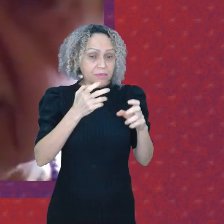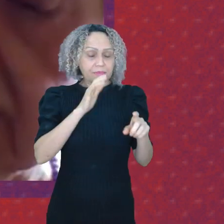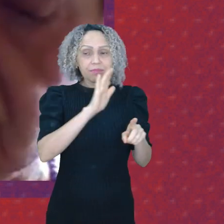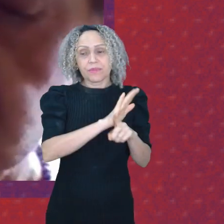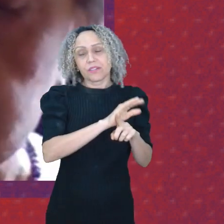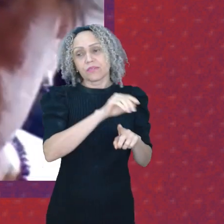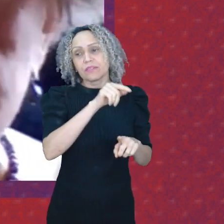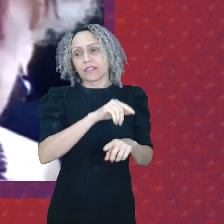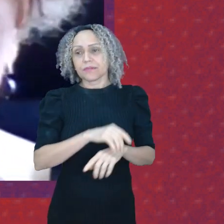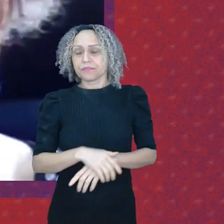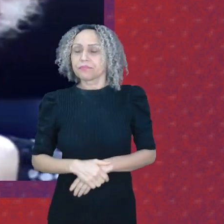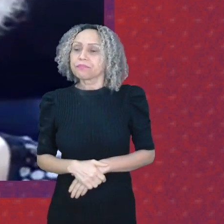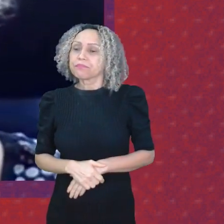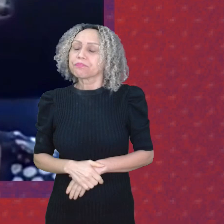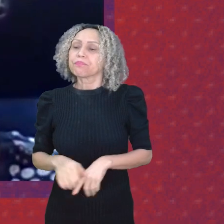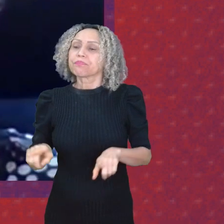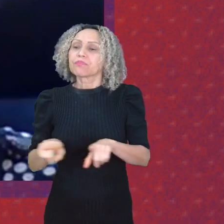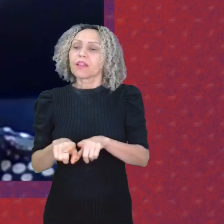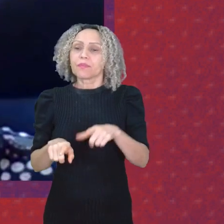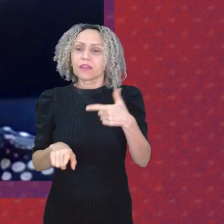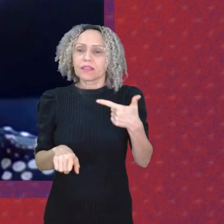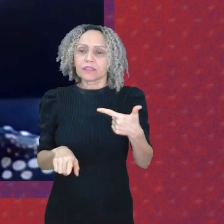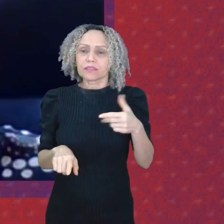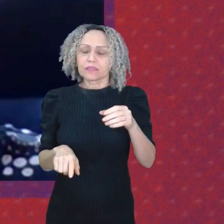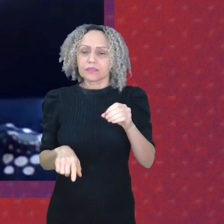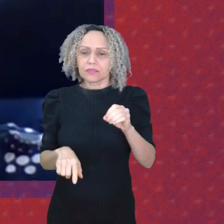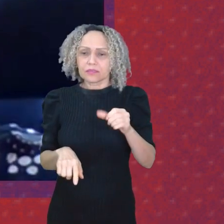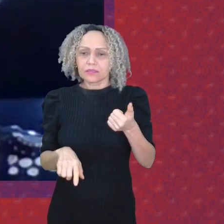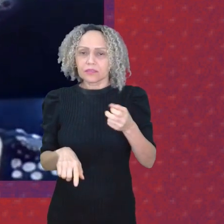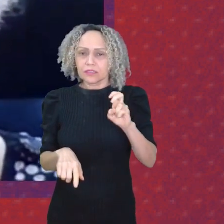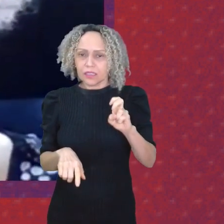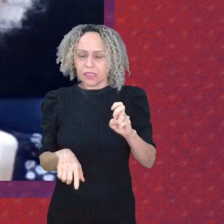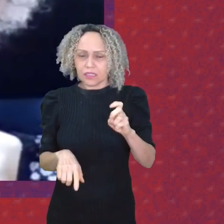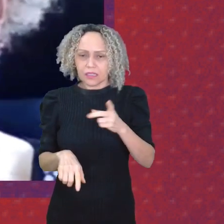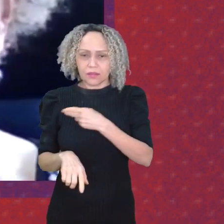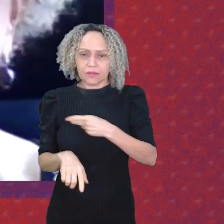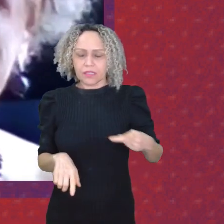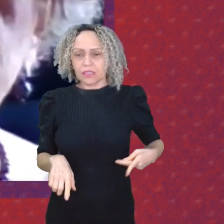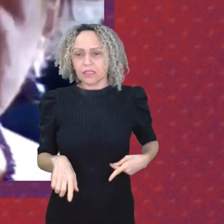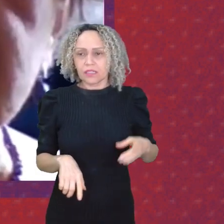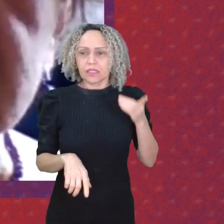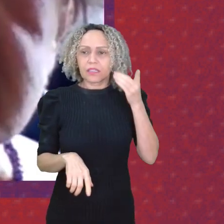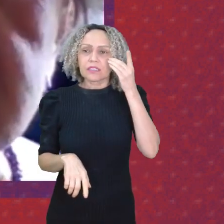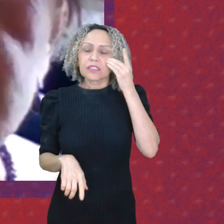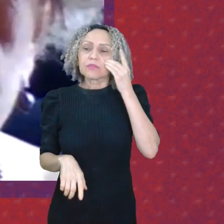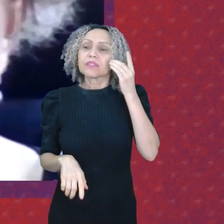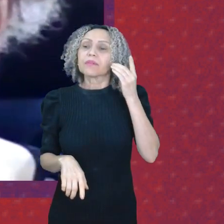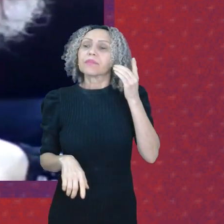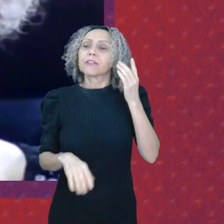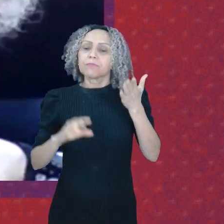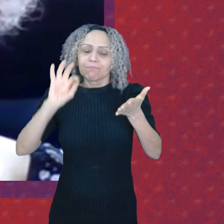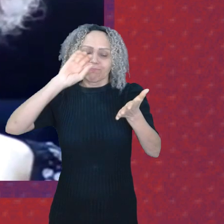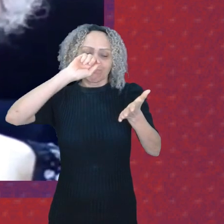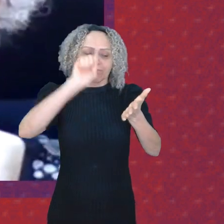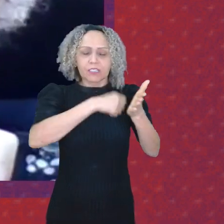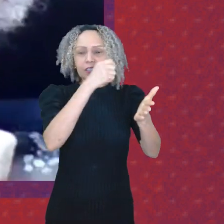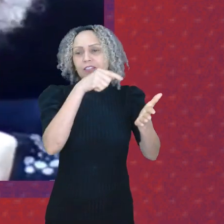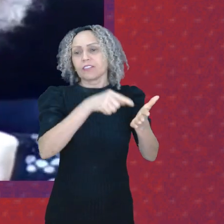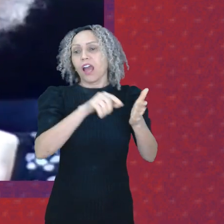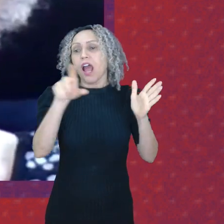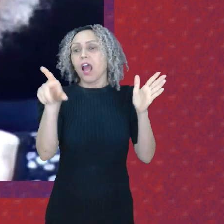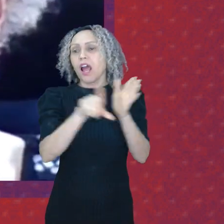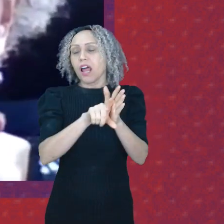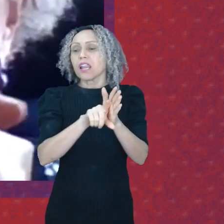pela presidenta Dilma, em 2015, a sancionar a lei do feminicídio, que é